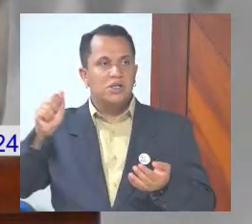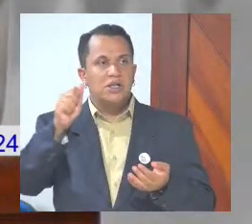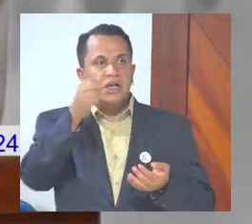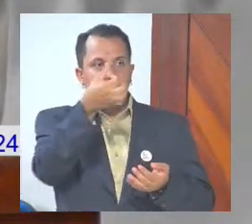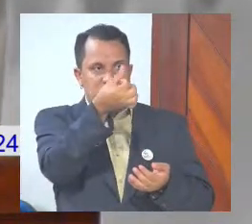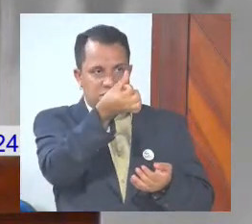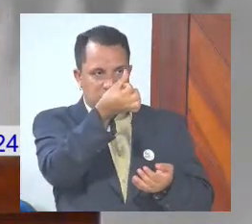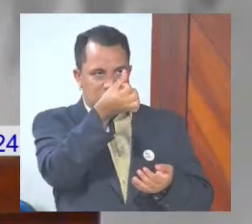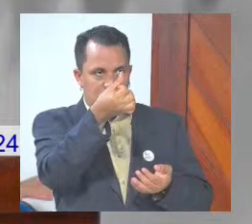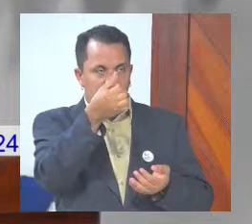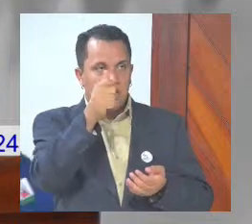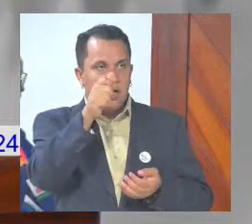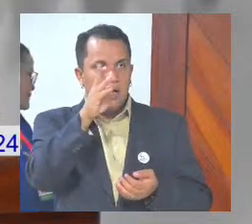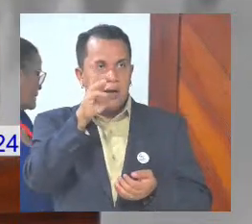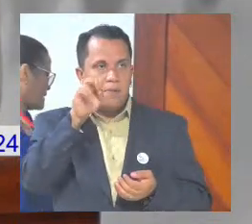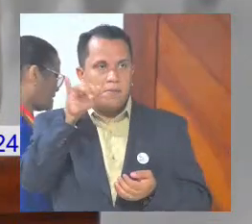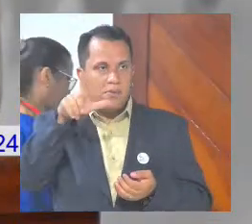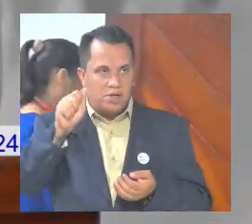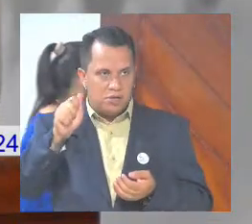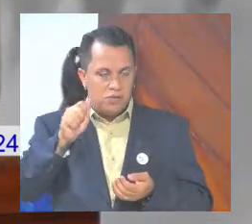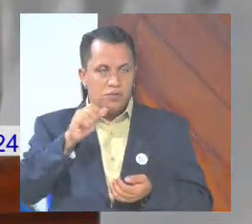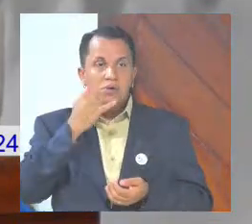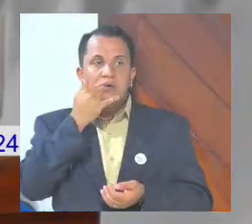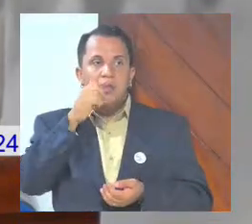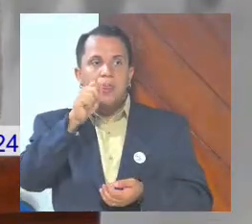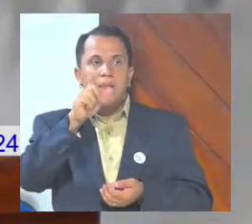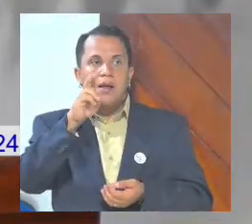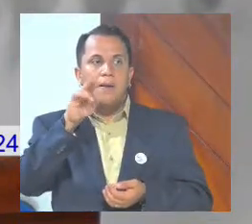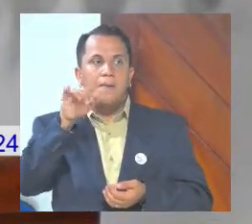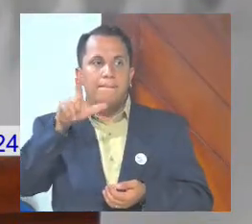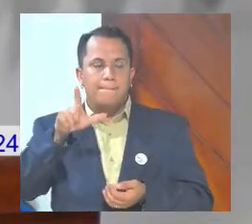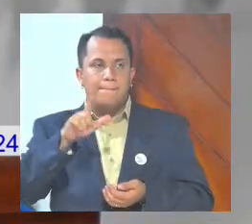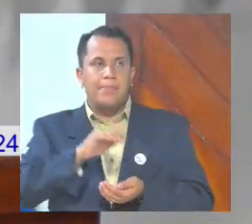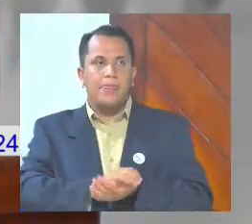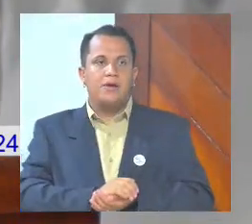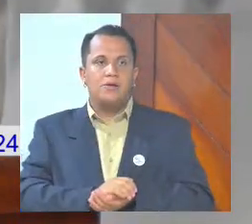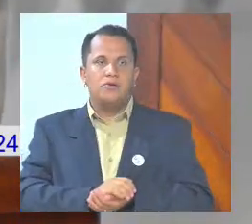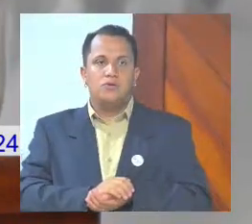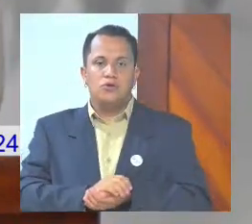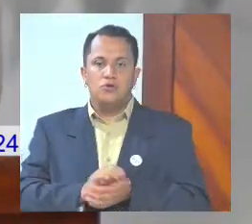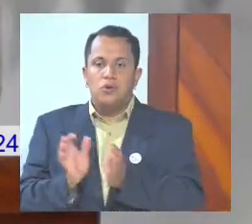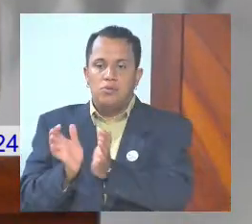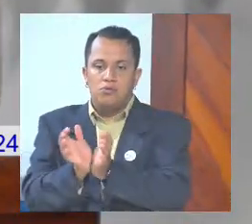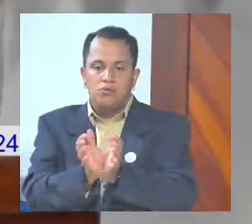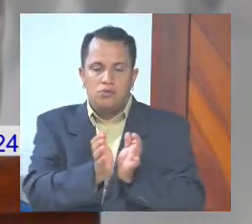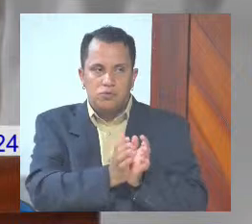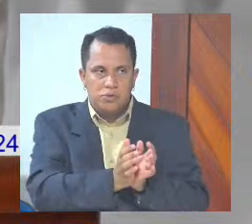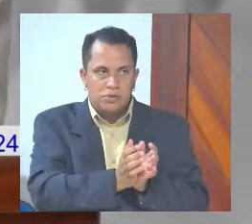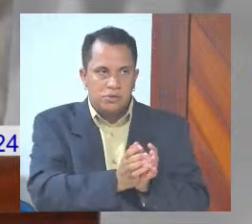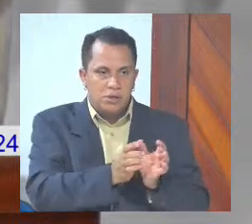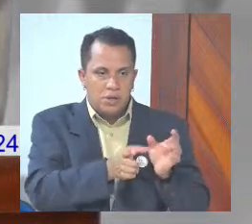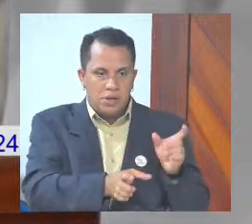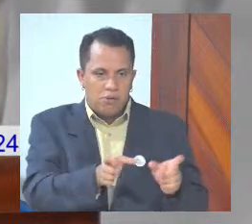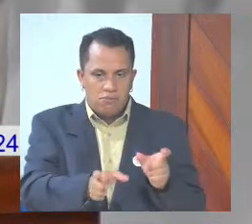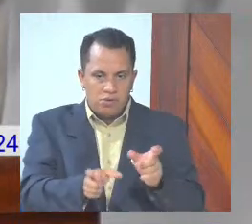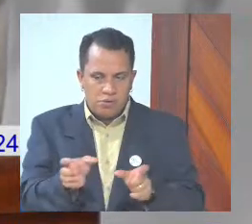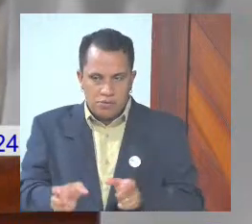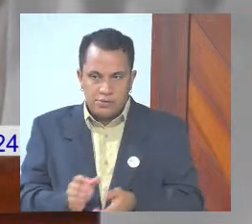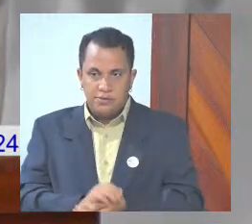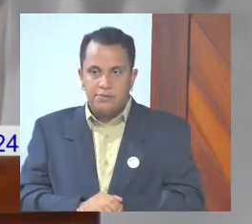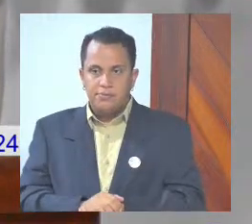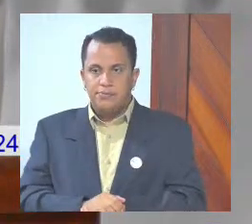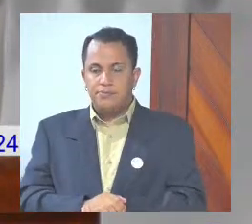estava esperando qual vereador ficava no grupo, qual vereador saía, para tentar não contratar as indicações.